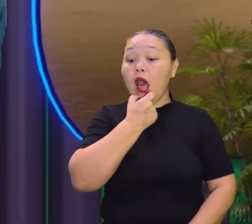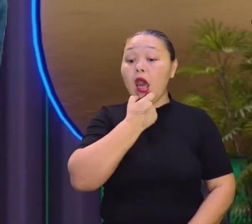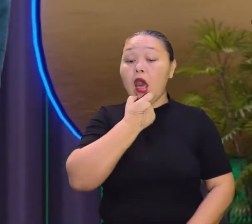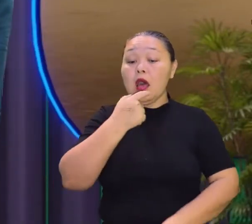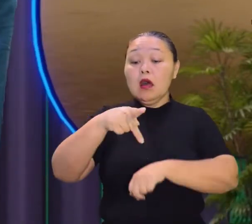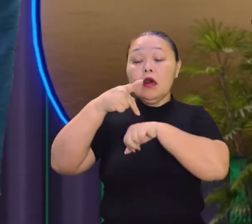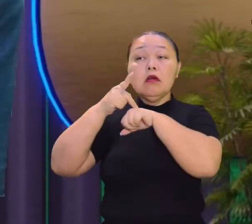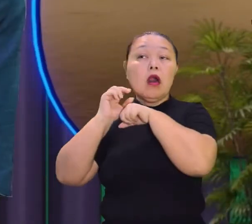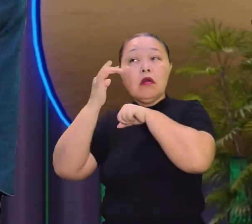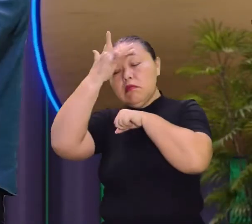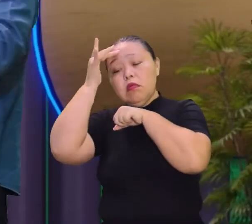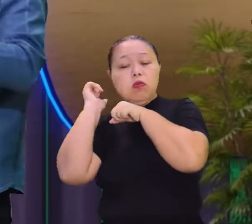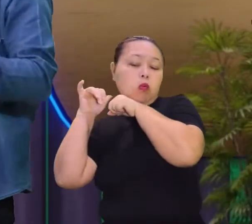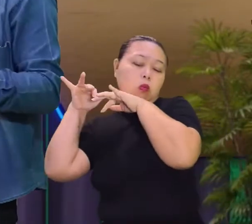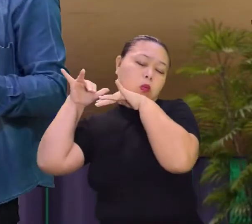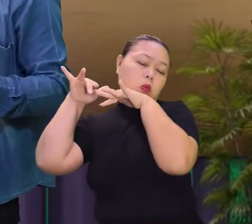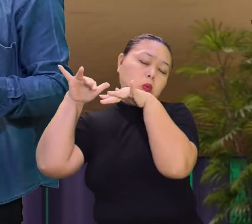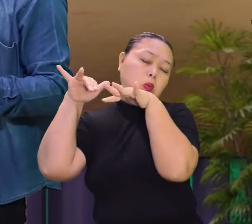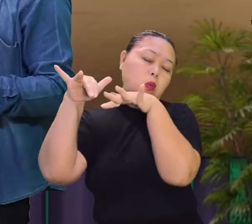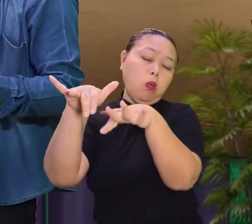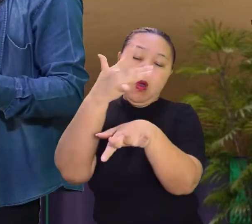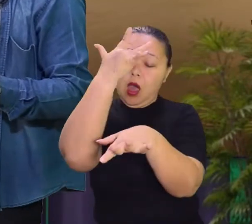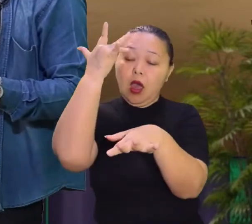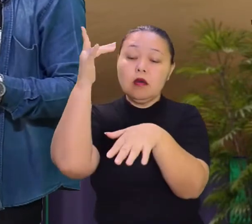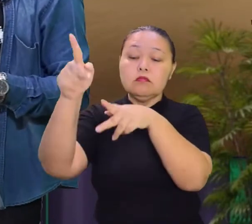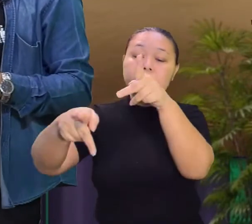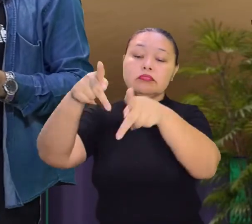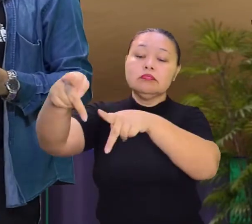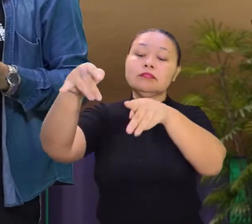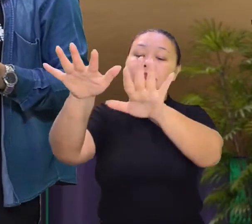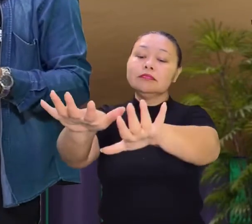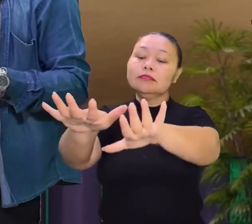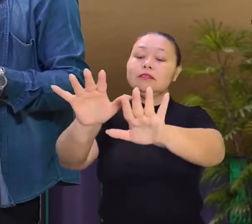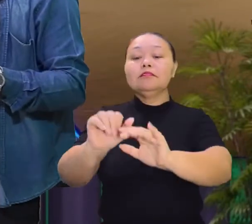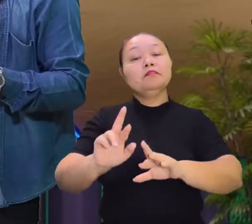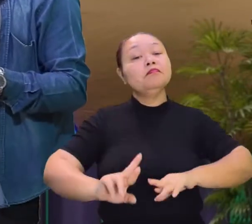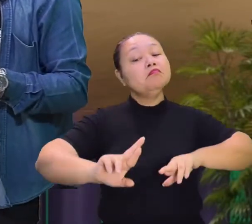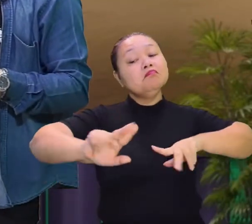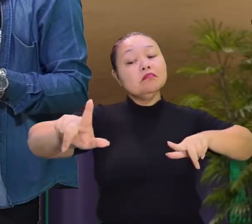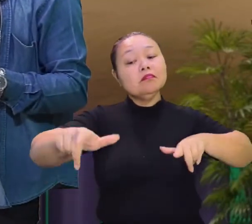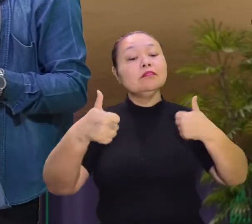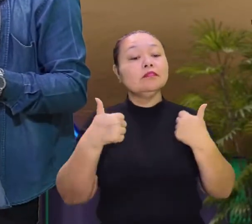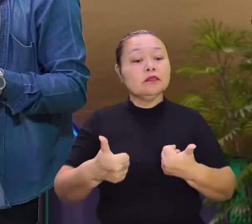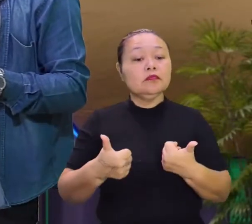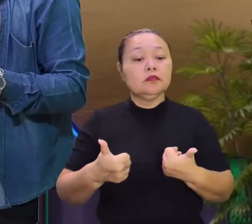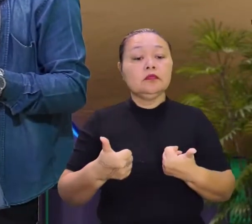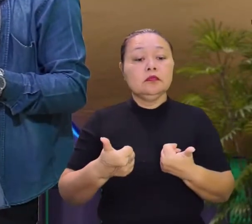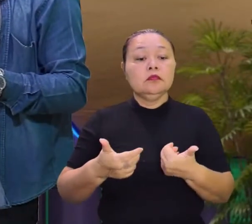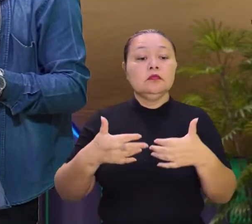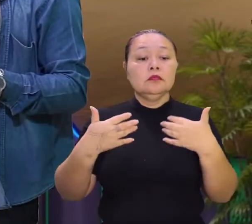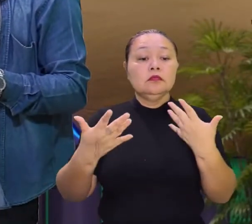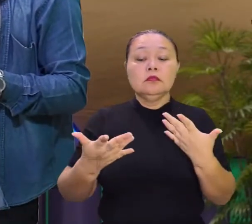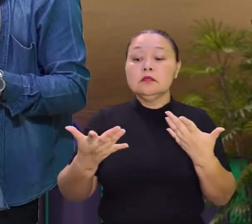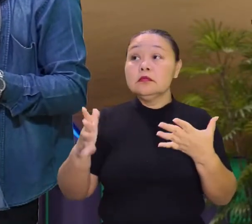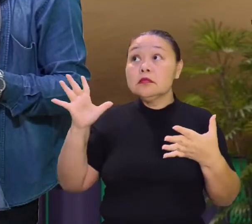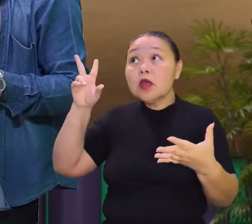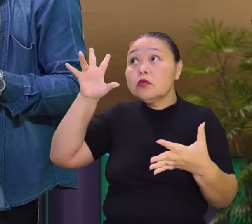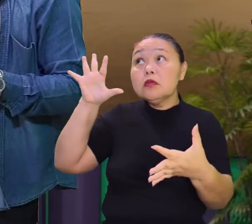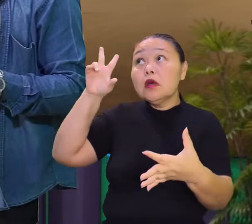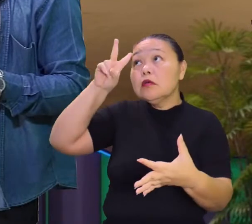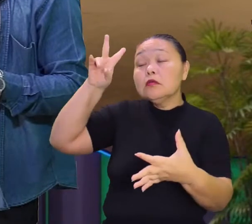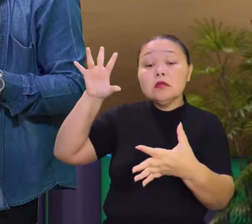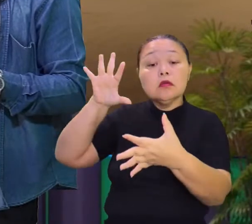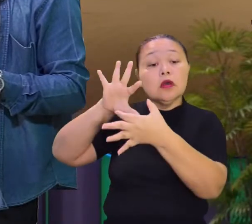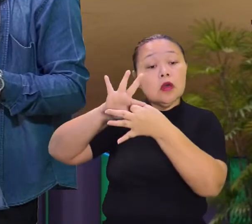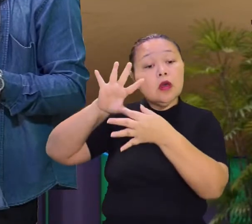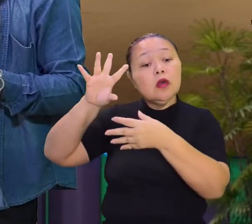simplesmente colonizou para povoar. Isso mesmo. É isso? Muito bem. Beleza. Então, toda essa questão histórica, ela